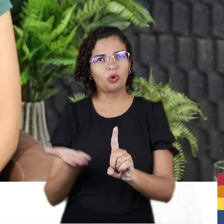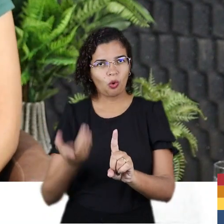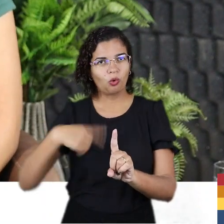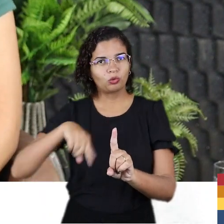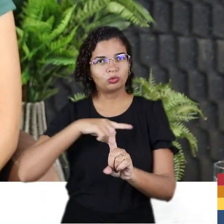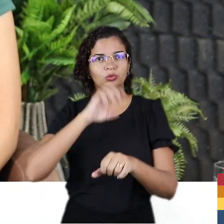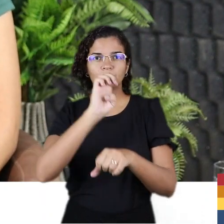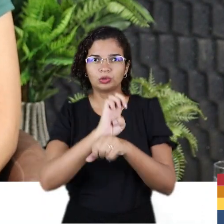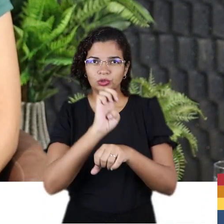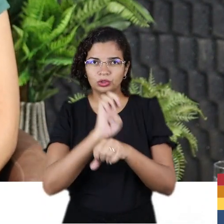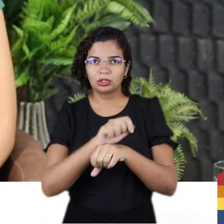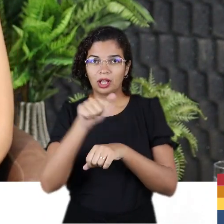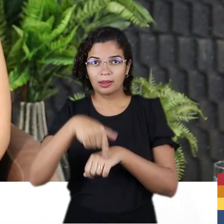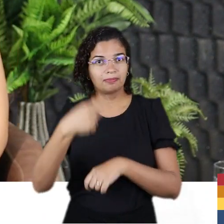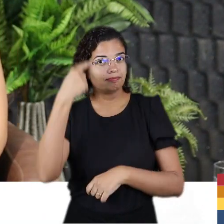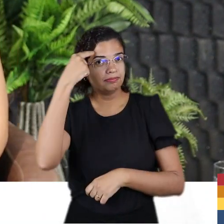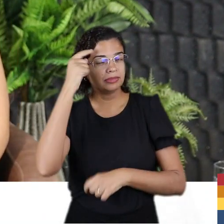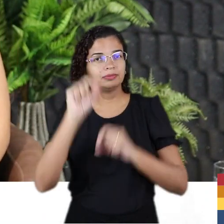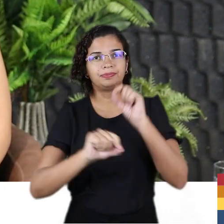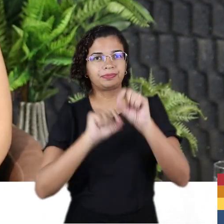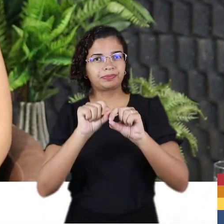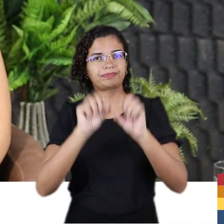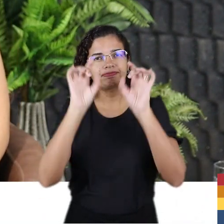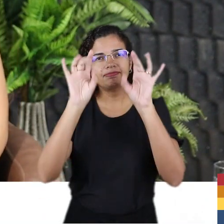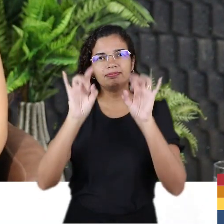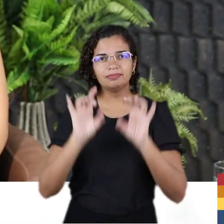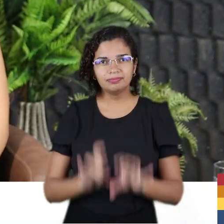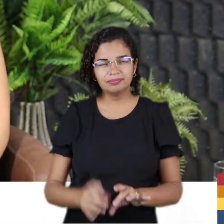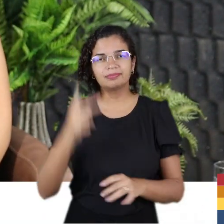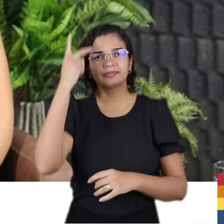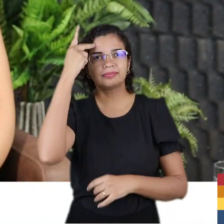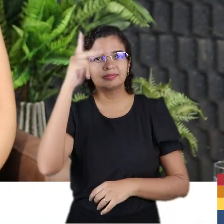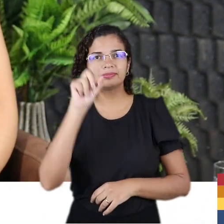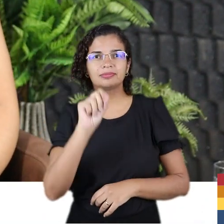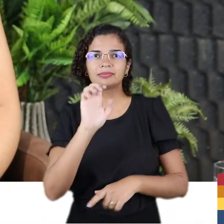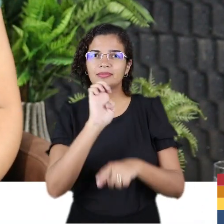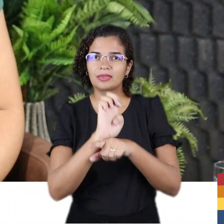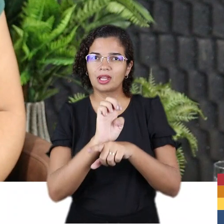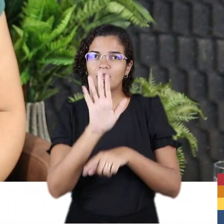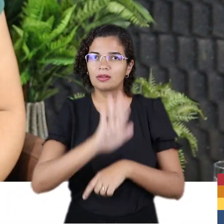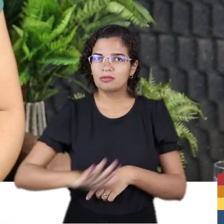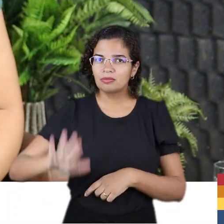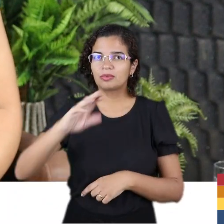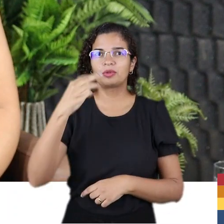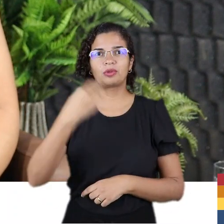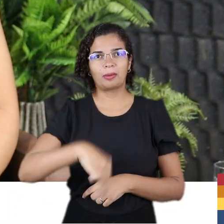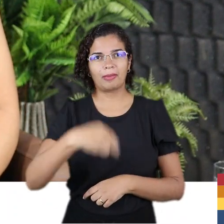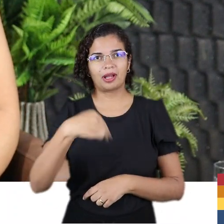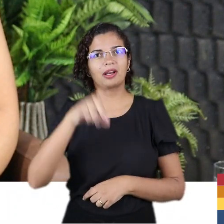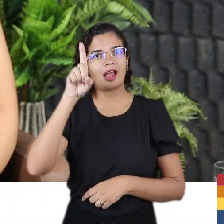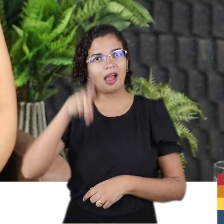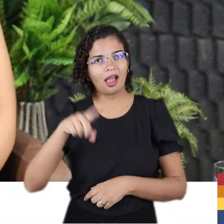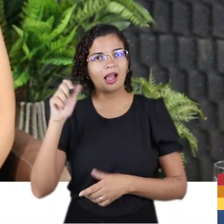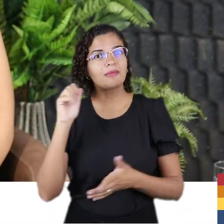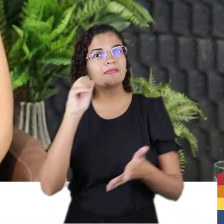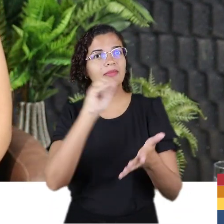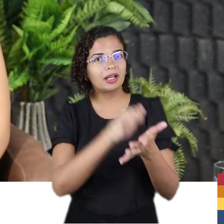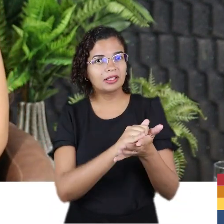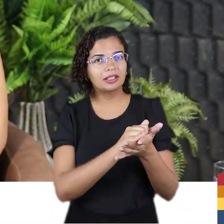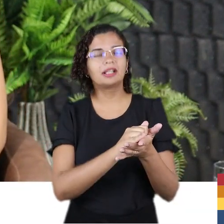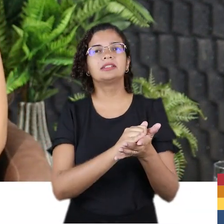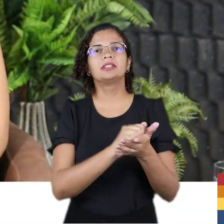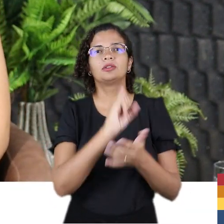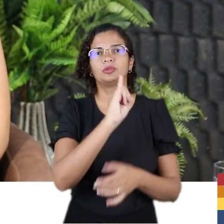aqui, certo? Mas especialmente para a rede estadual do Maranhão está sendo a implantação dos itinerários